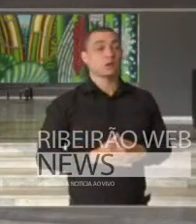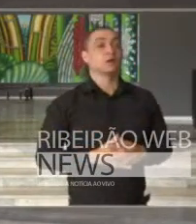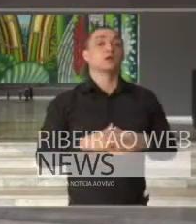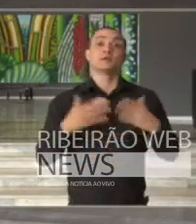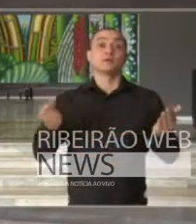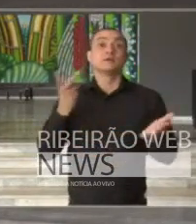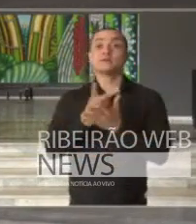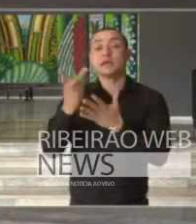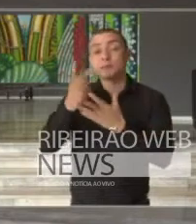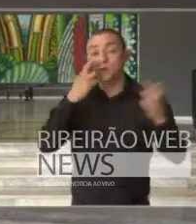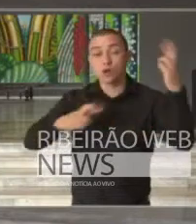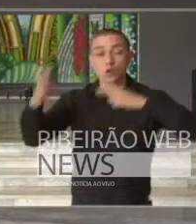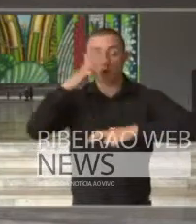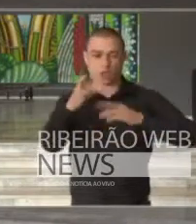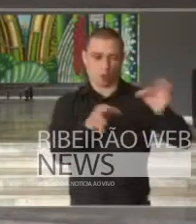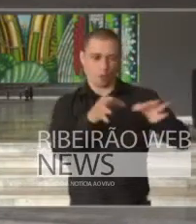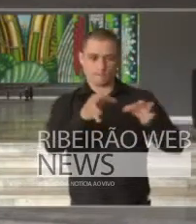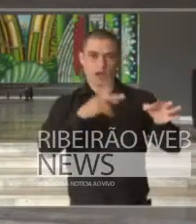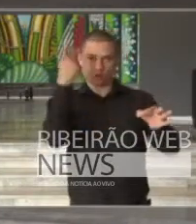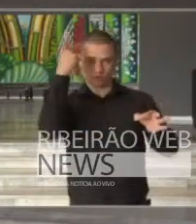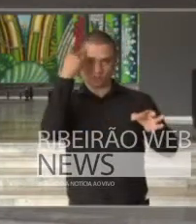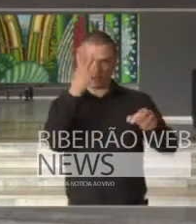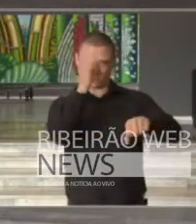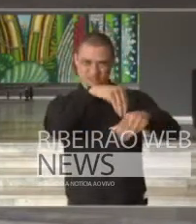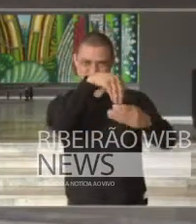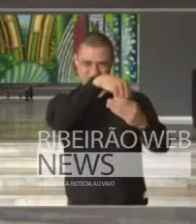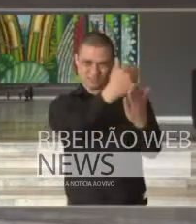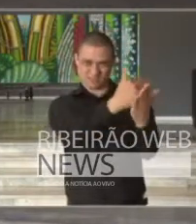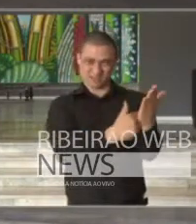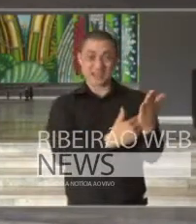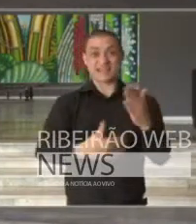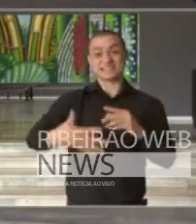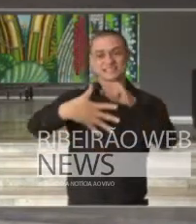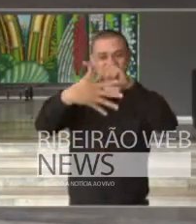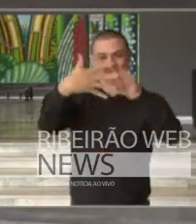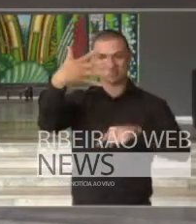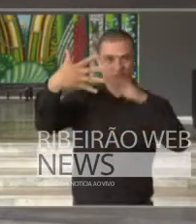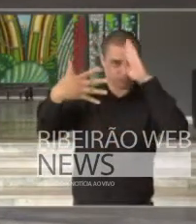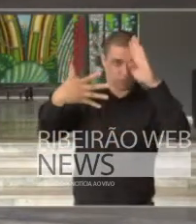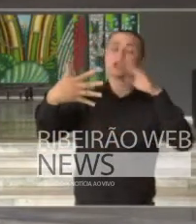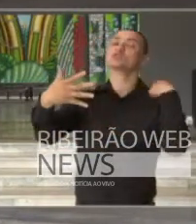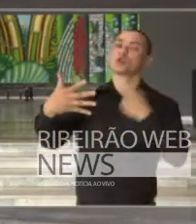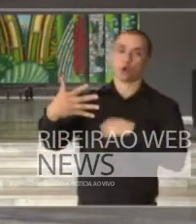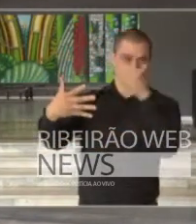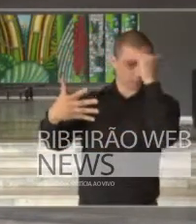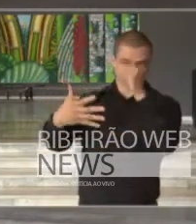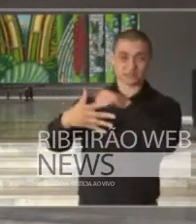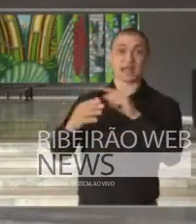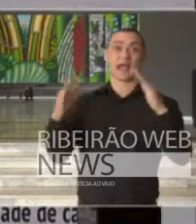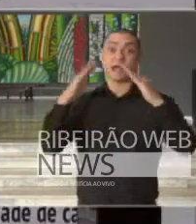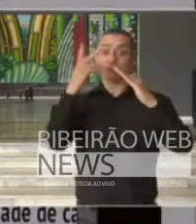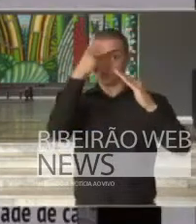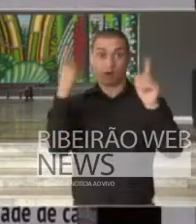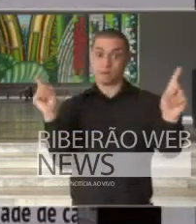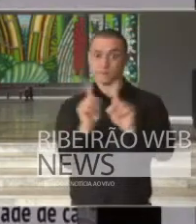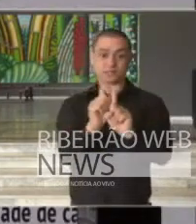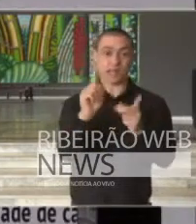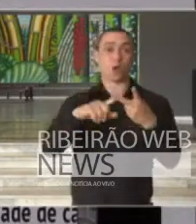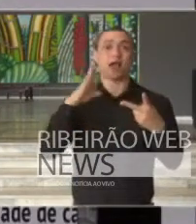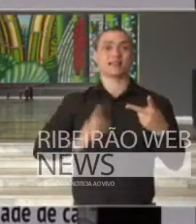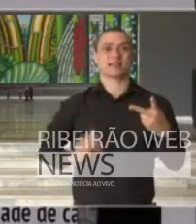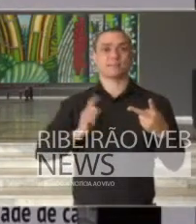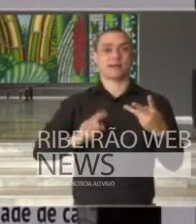Sempre observando o que o Plano São Paulo trouxe muito rapidamente, 5 pilares, né? Teremos que sempre observar o distanciamento social, a higiene,